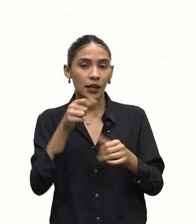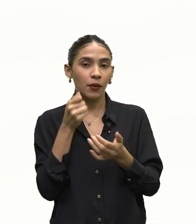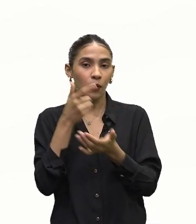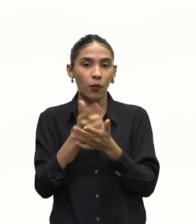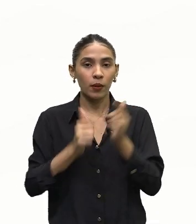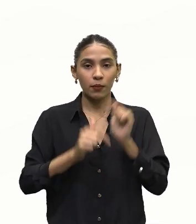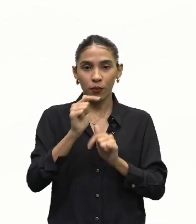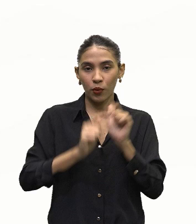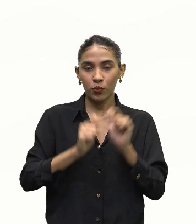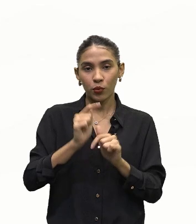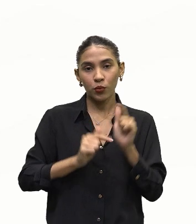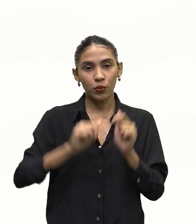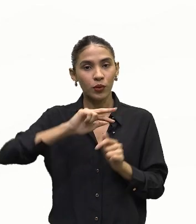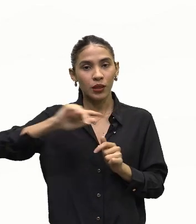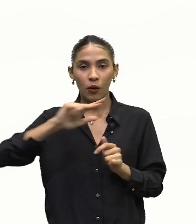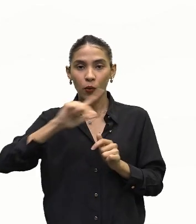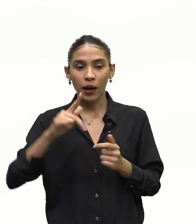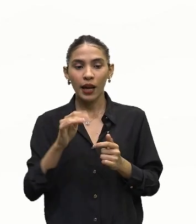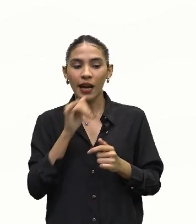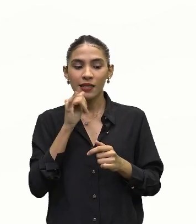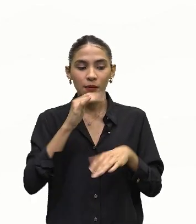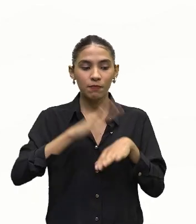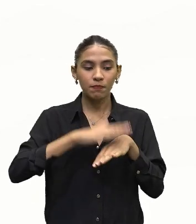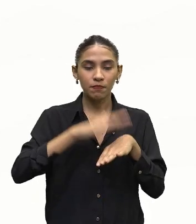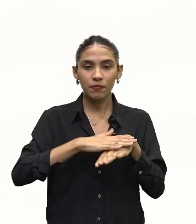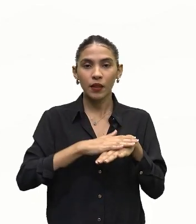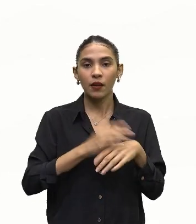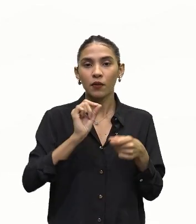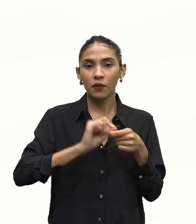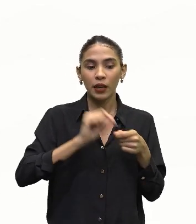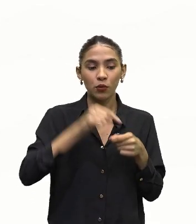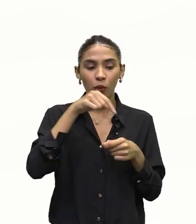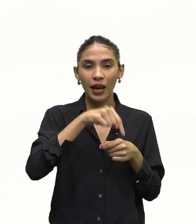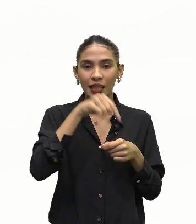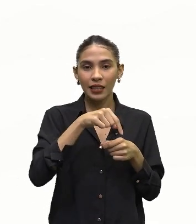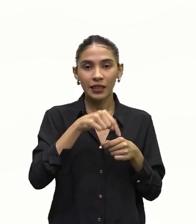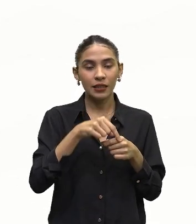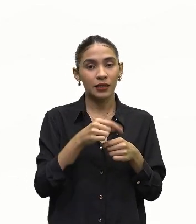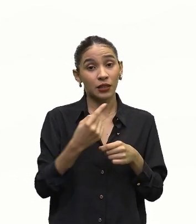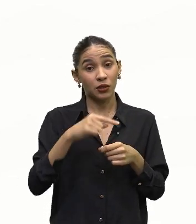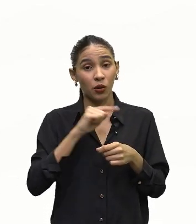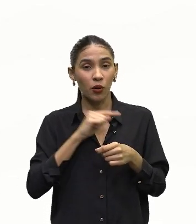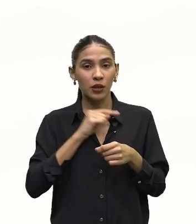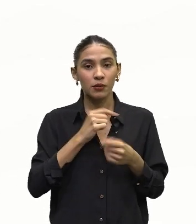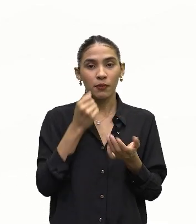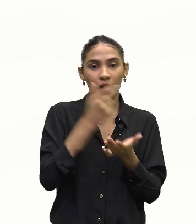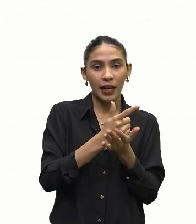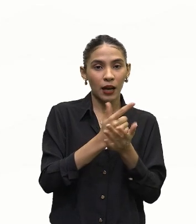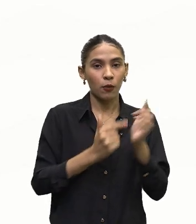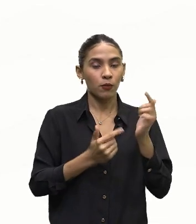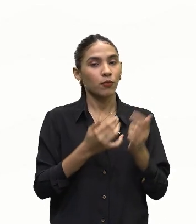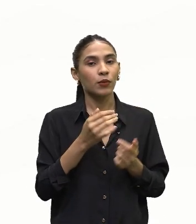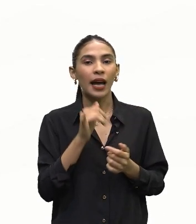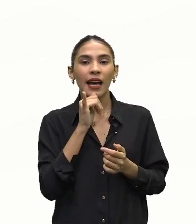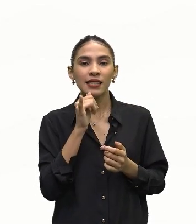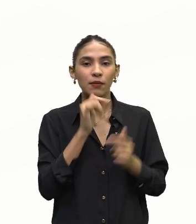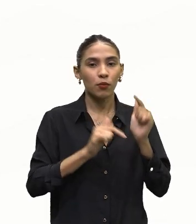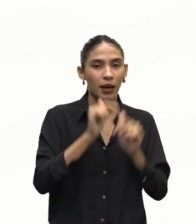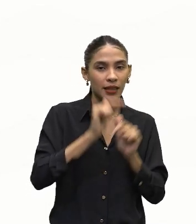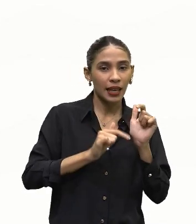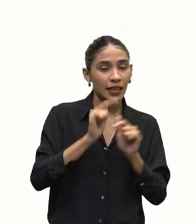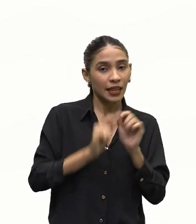são produzidos perto da gente. Então, além de pagar pelo produto, a gente paga pelo transporte, como ele